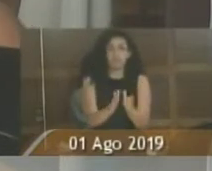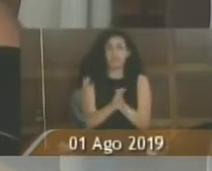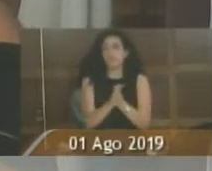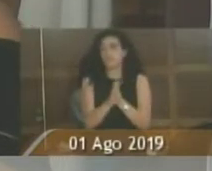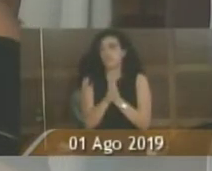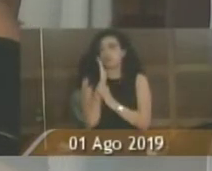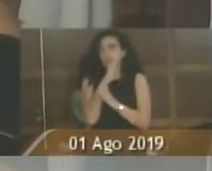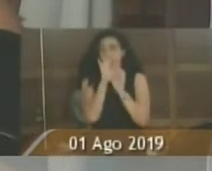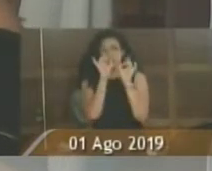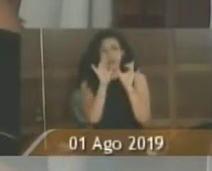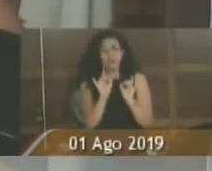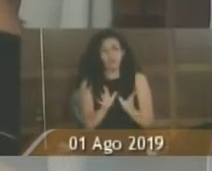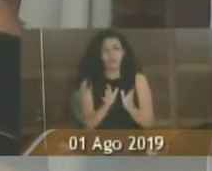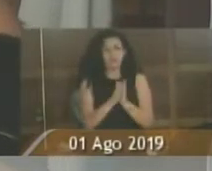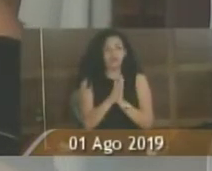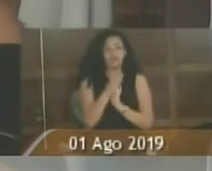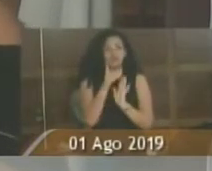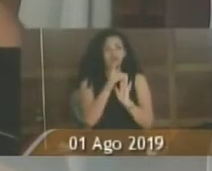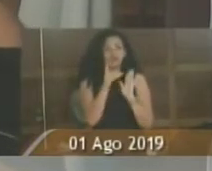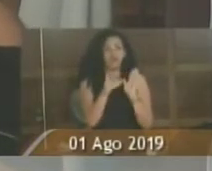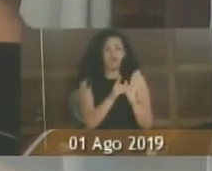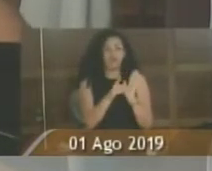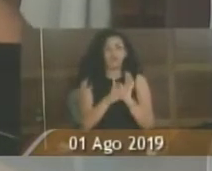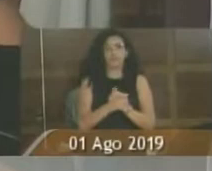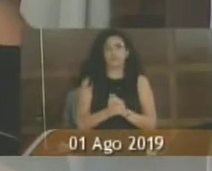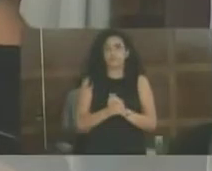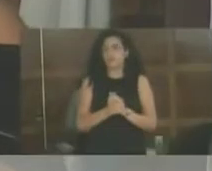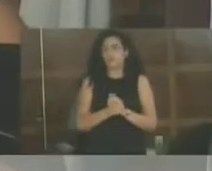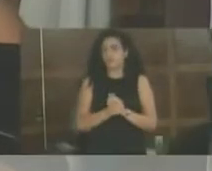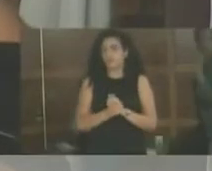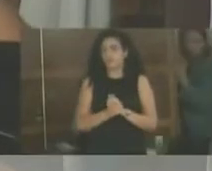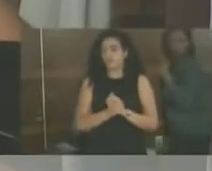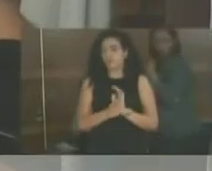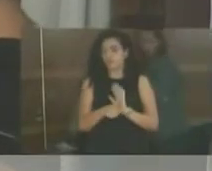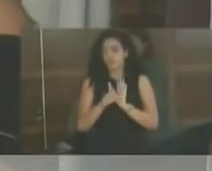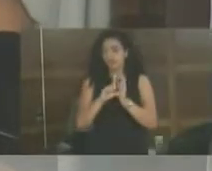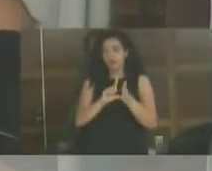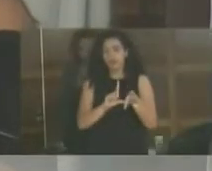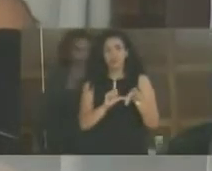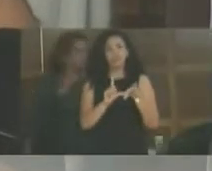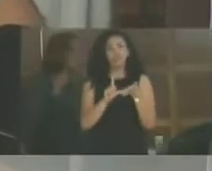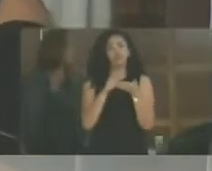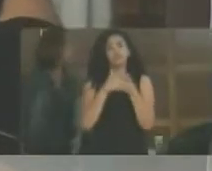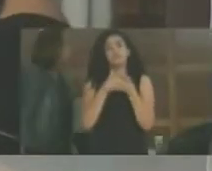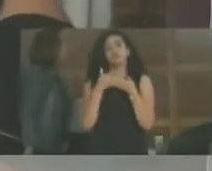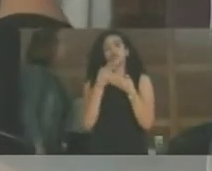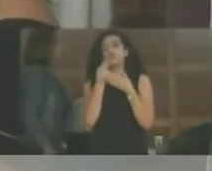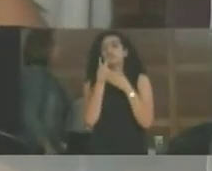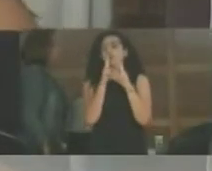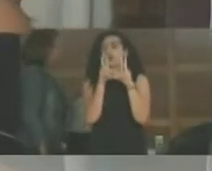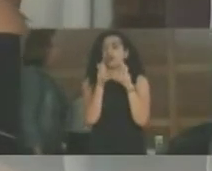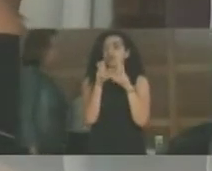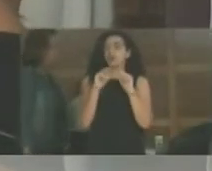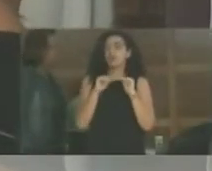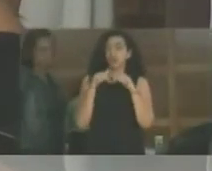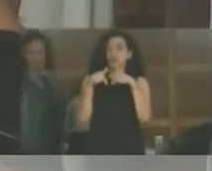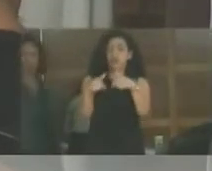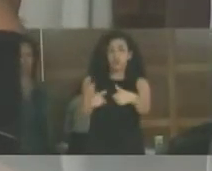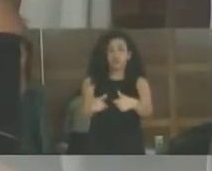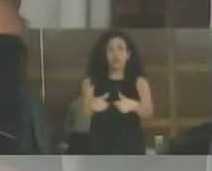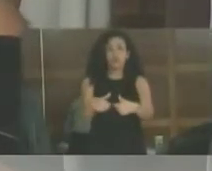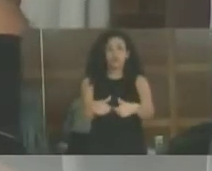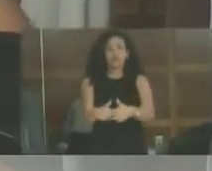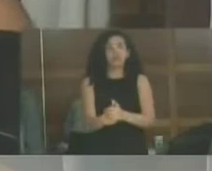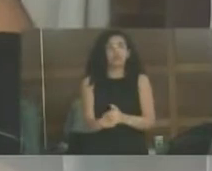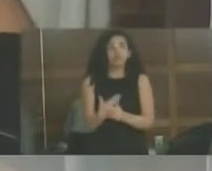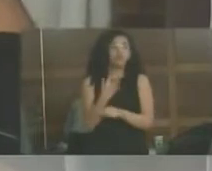regime de urgência especial para os decretos legislativos. Né? E antes de entrar aqui para falar um pouquinho sobre as nossas ações durante esse